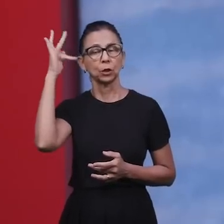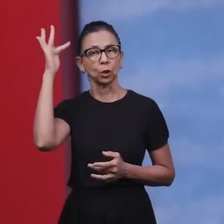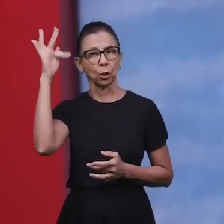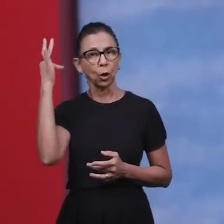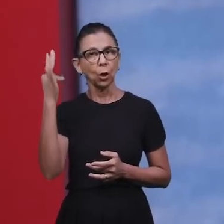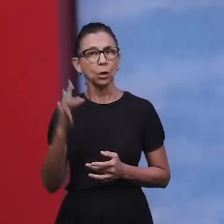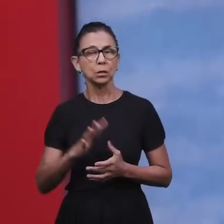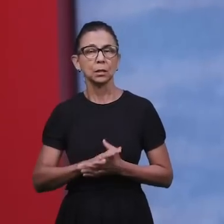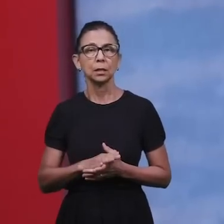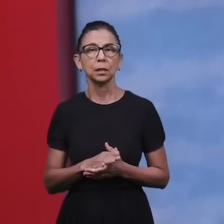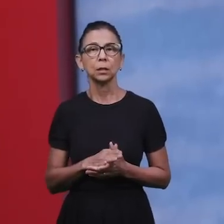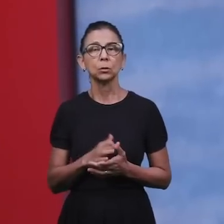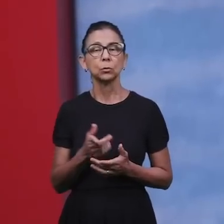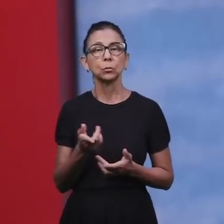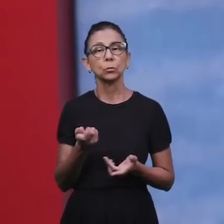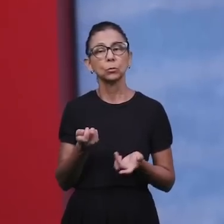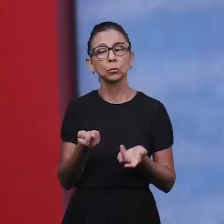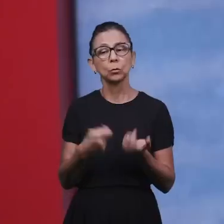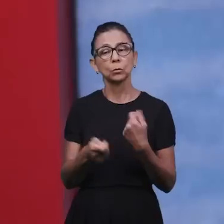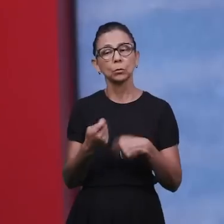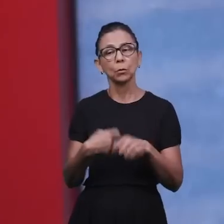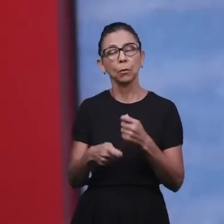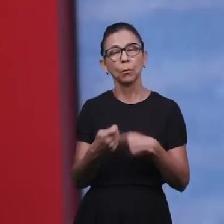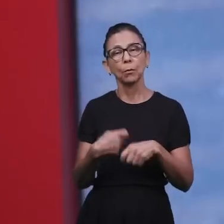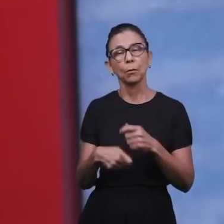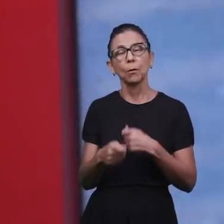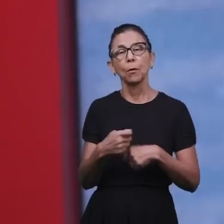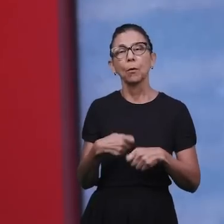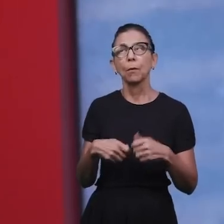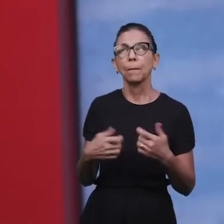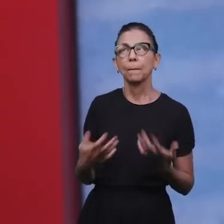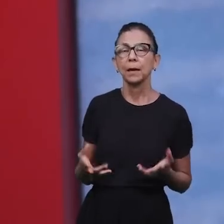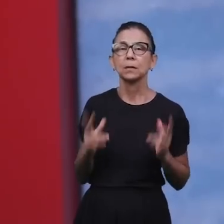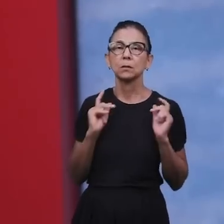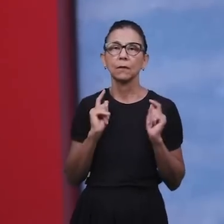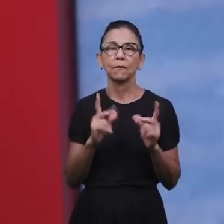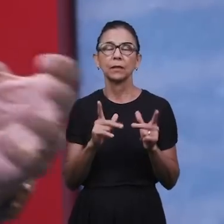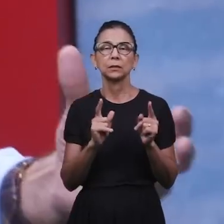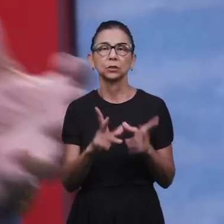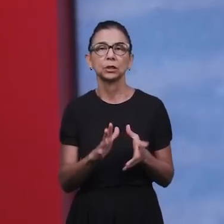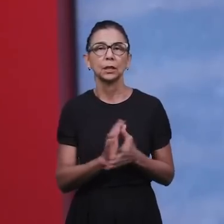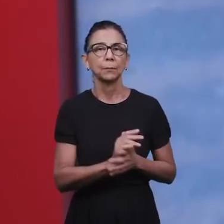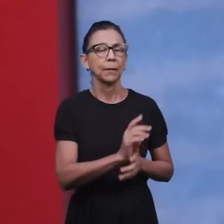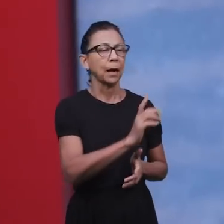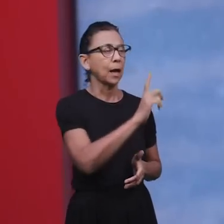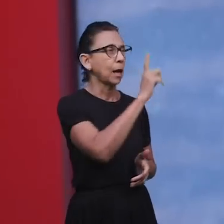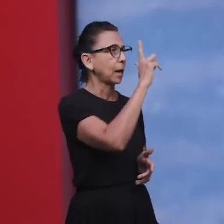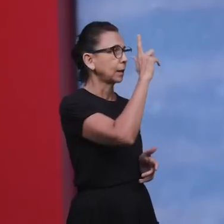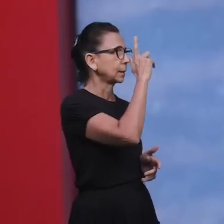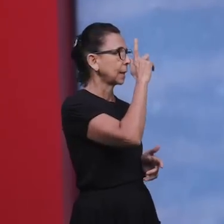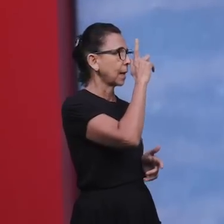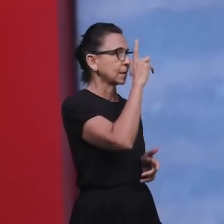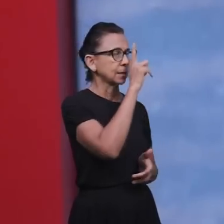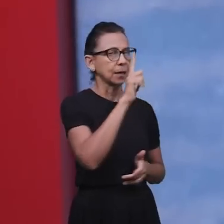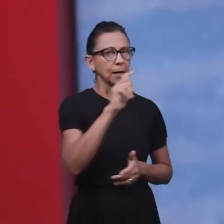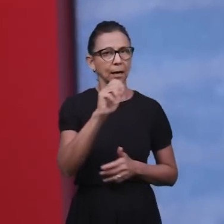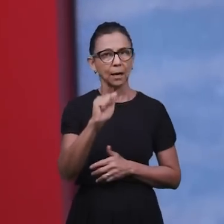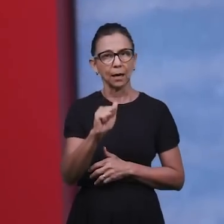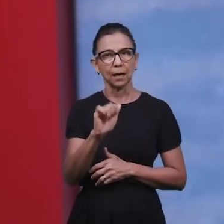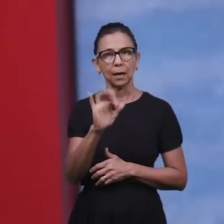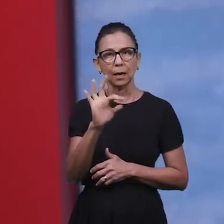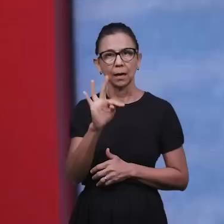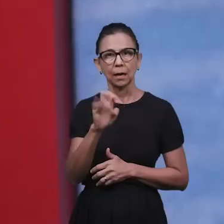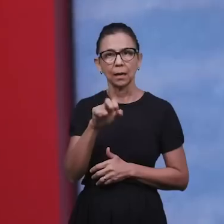local em que a cidade vivia, respirava, por exemplo, a vida esportiva. A